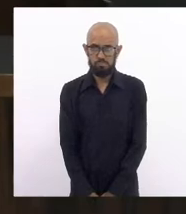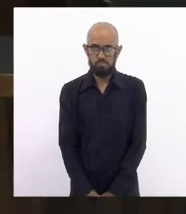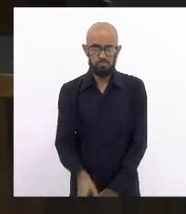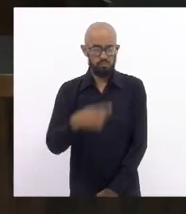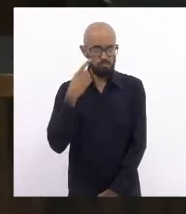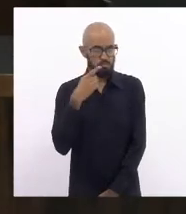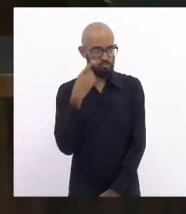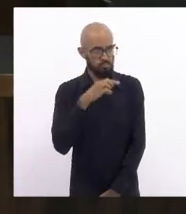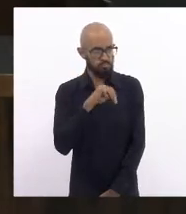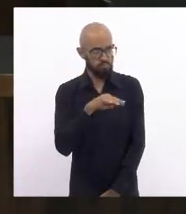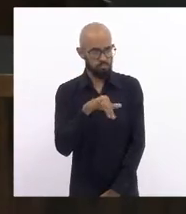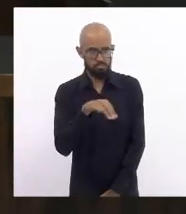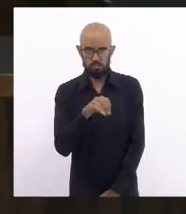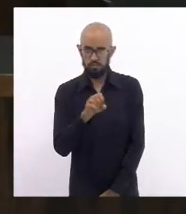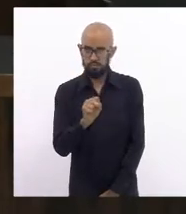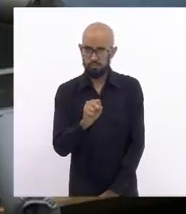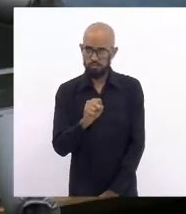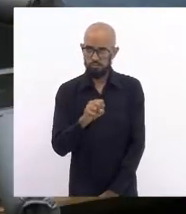Marcos Miller.